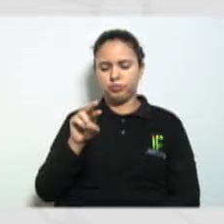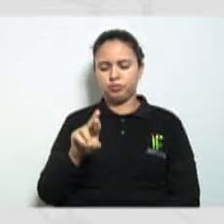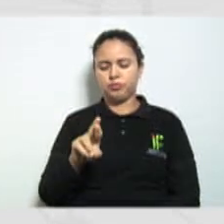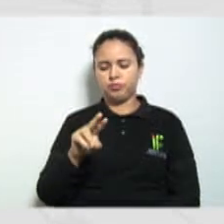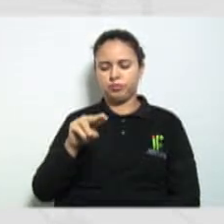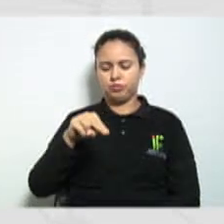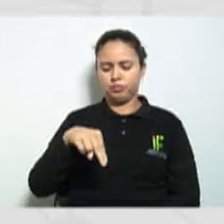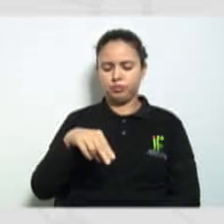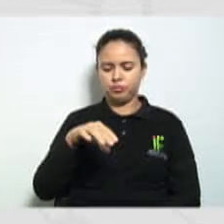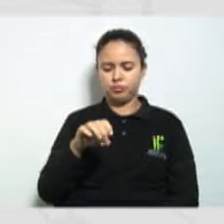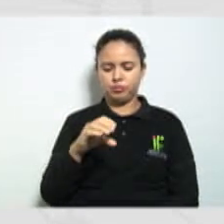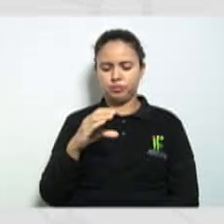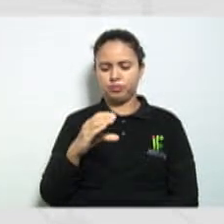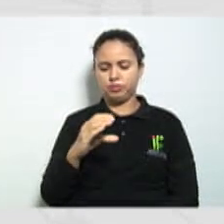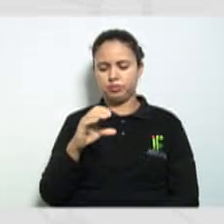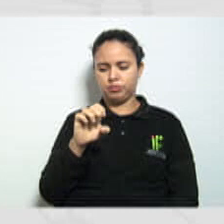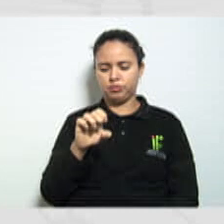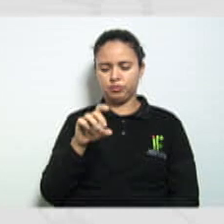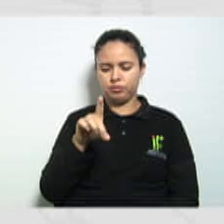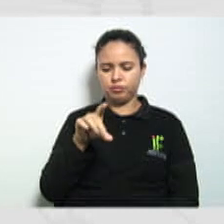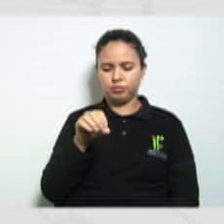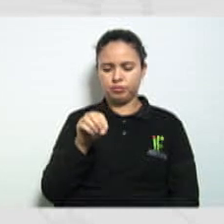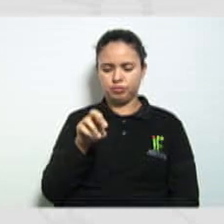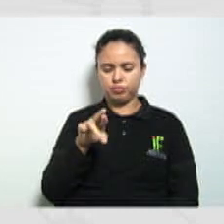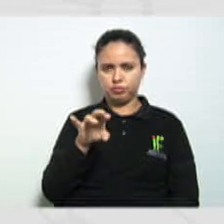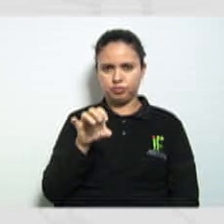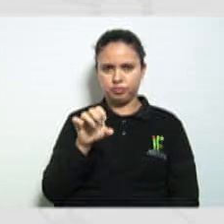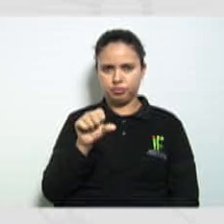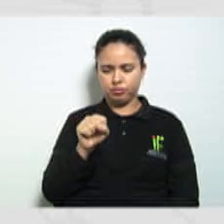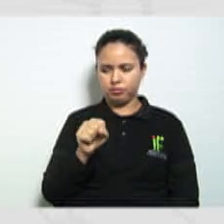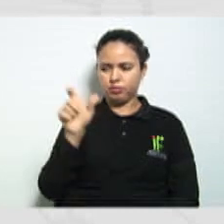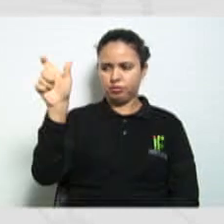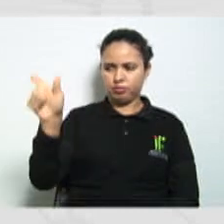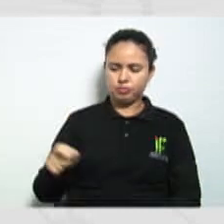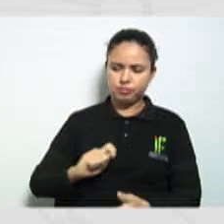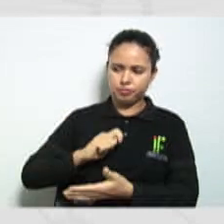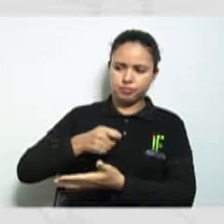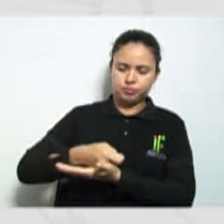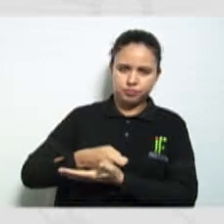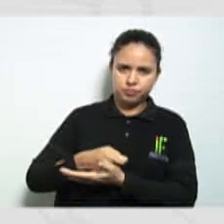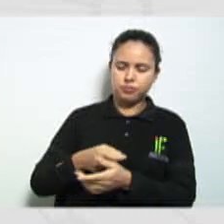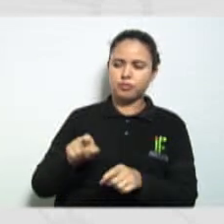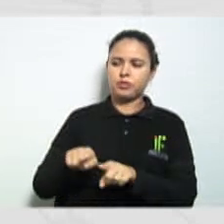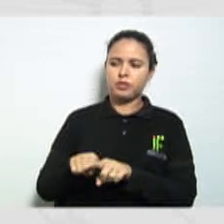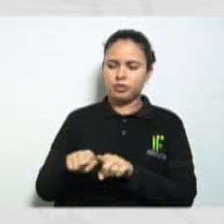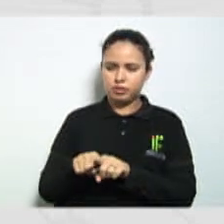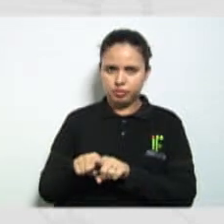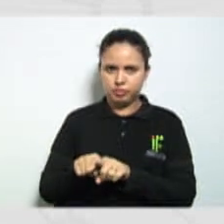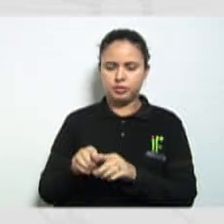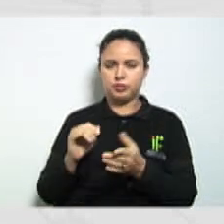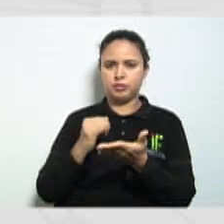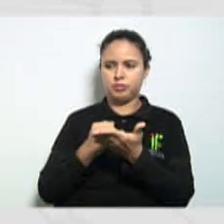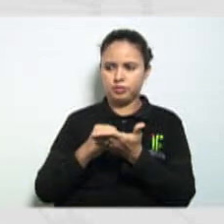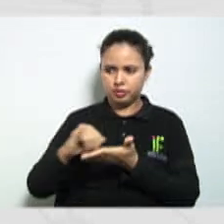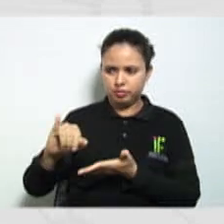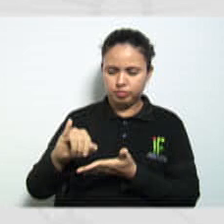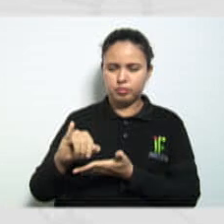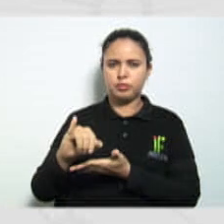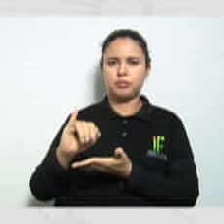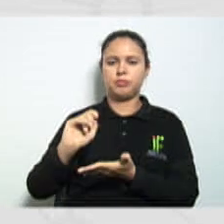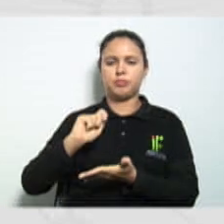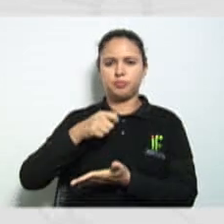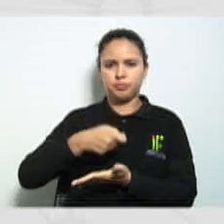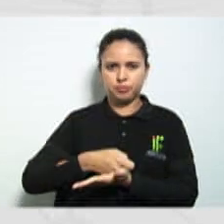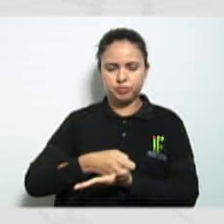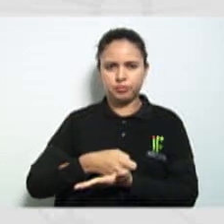temos fornecedores que poderão ser pagos. E outra coisa, né, professora? Impostos, né? Que não pode deixar de pagar. Impostos a pagar.